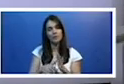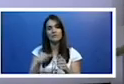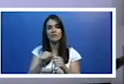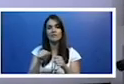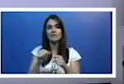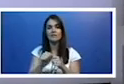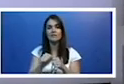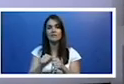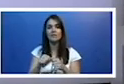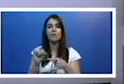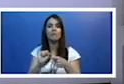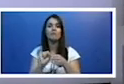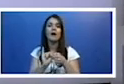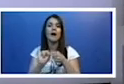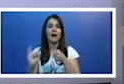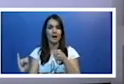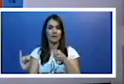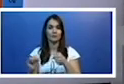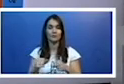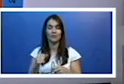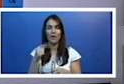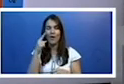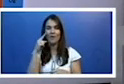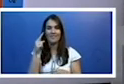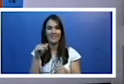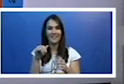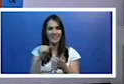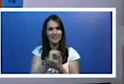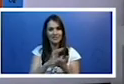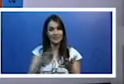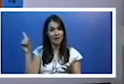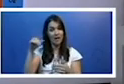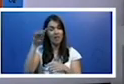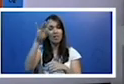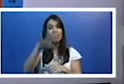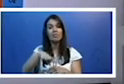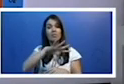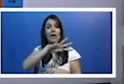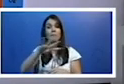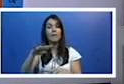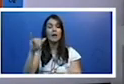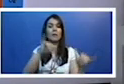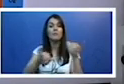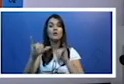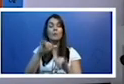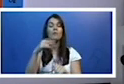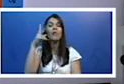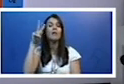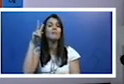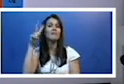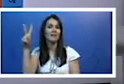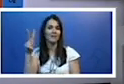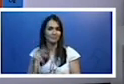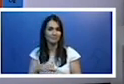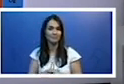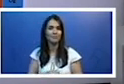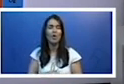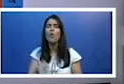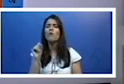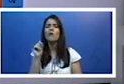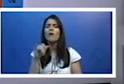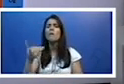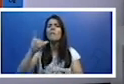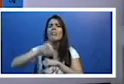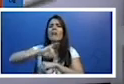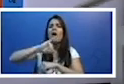cátion. Vamos fazer aqui um exercício. Aqui é a tabela periódica para vocês lembrarem, né, o que são os